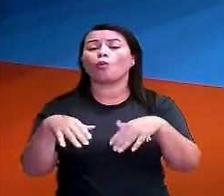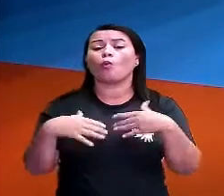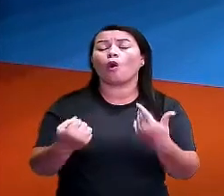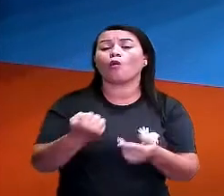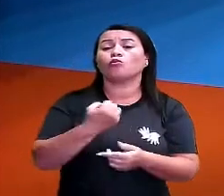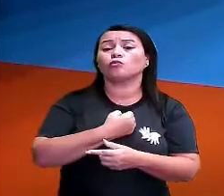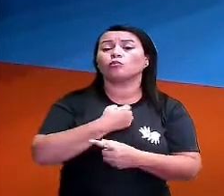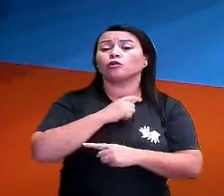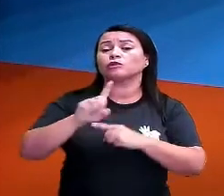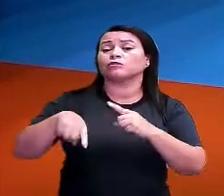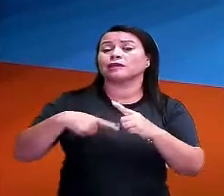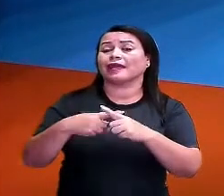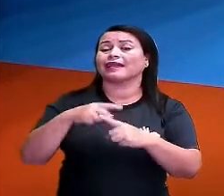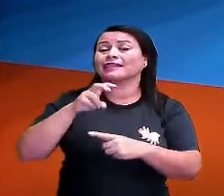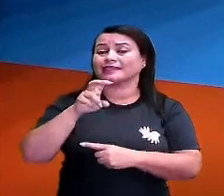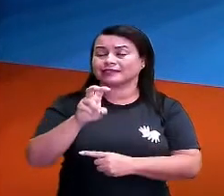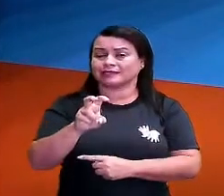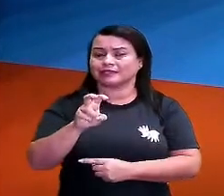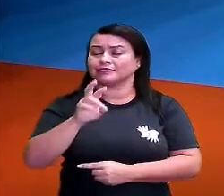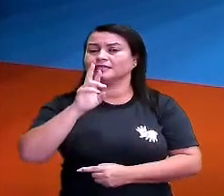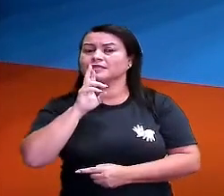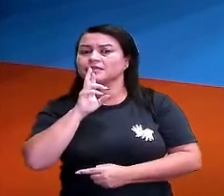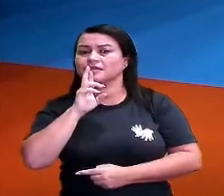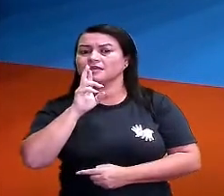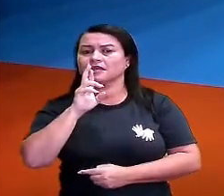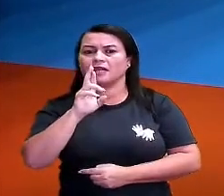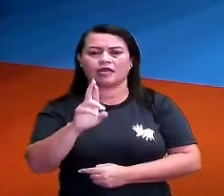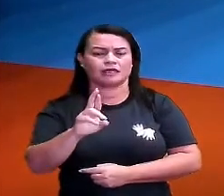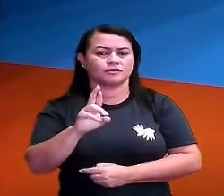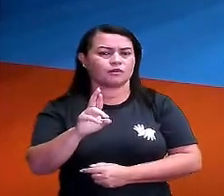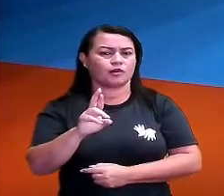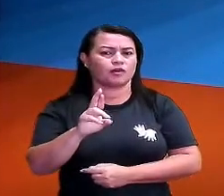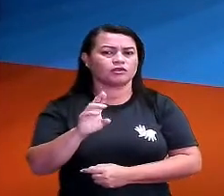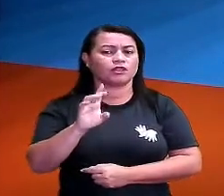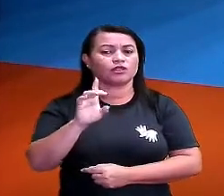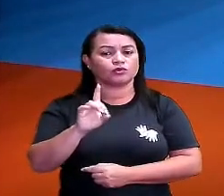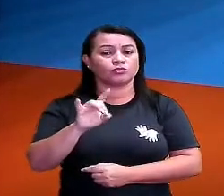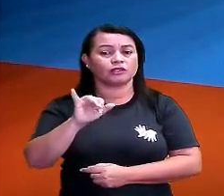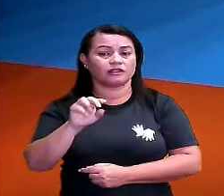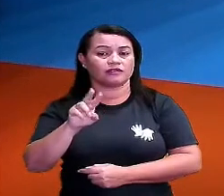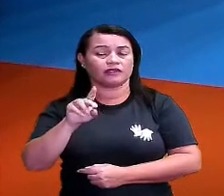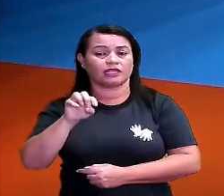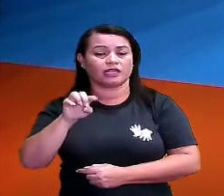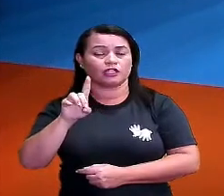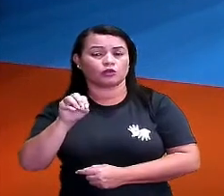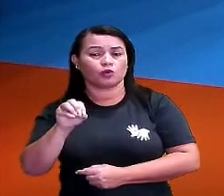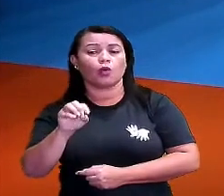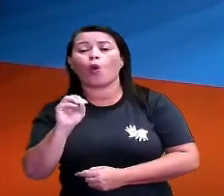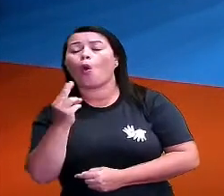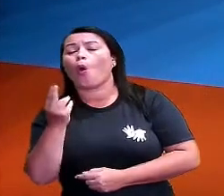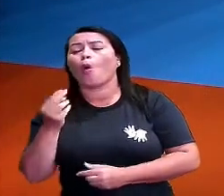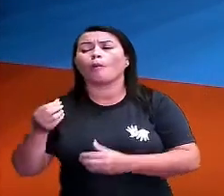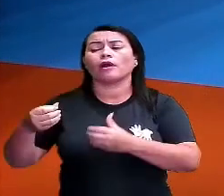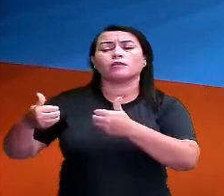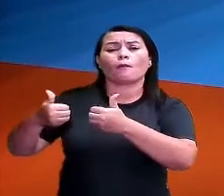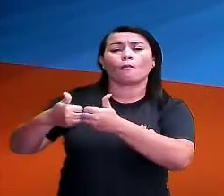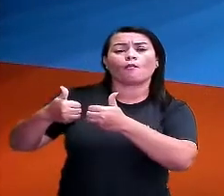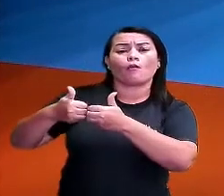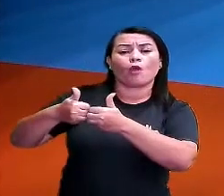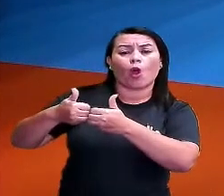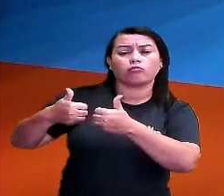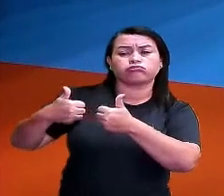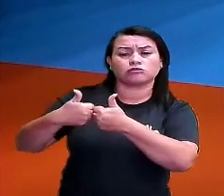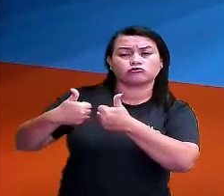ser multiplicado a 5, que dá exatamente o dividendo ou próximo do dividendo, né? Então, ele tem que dar um